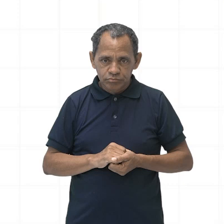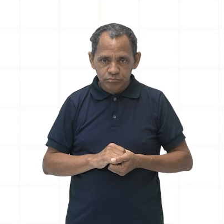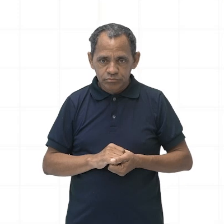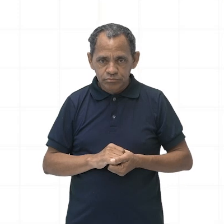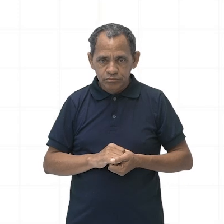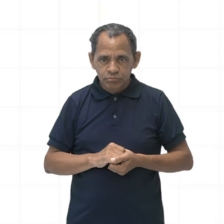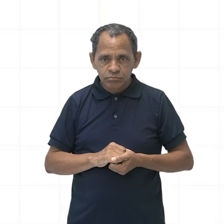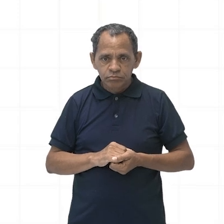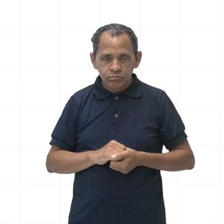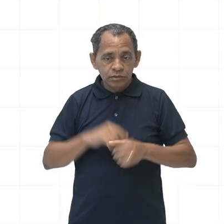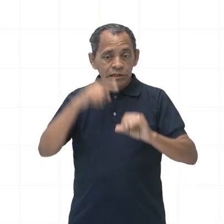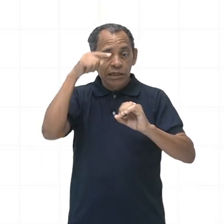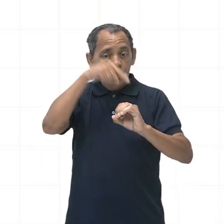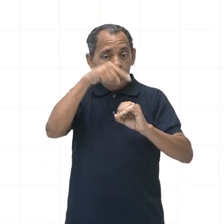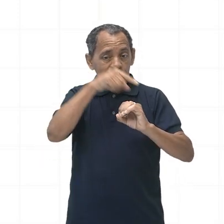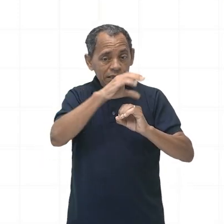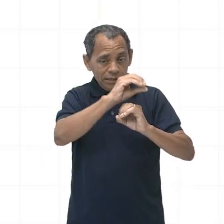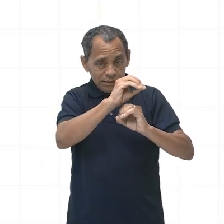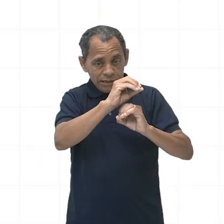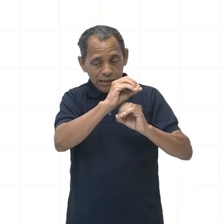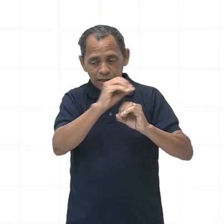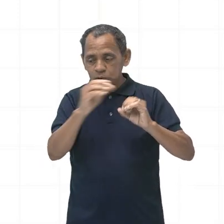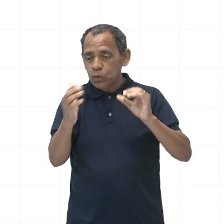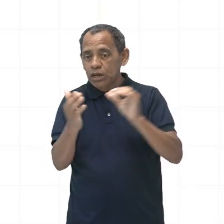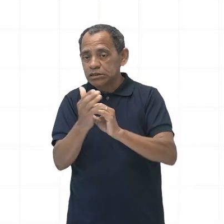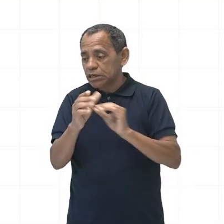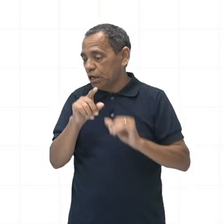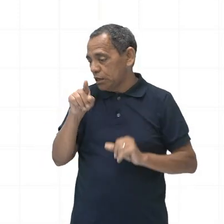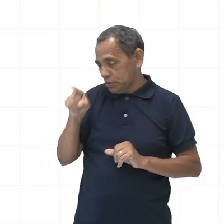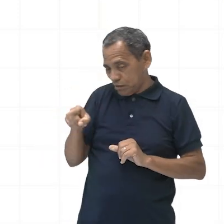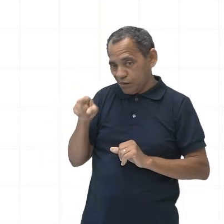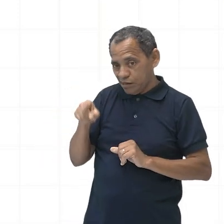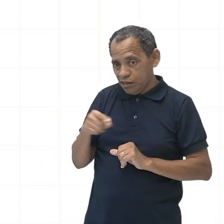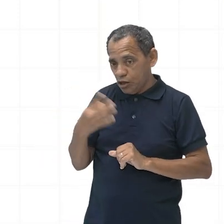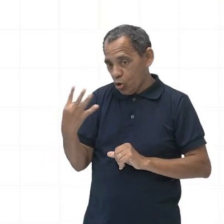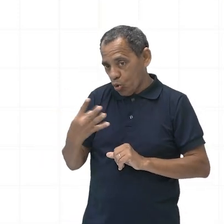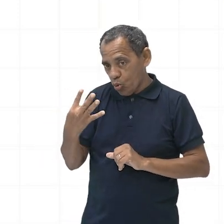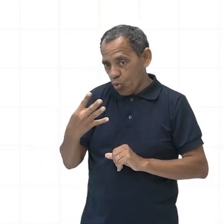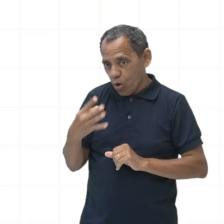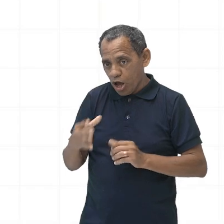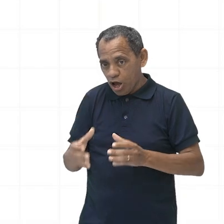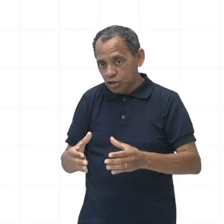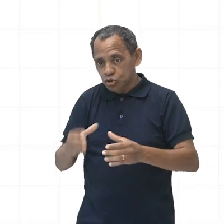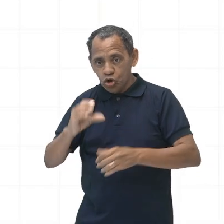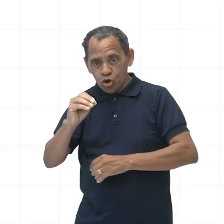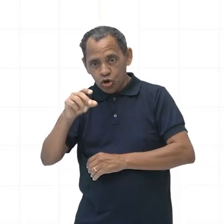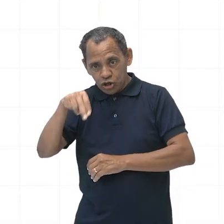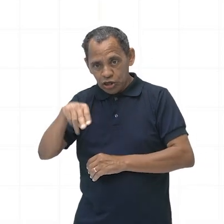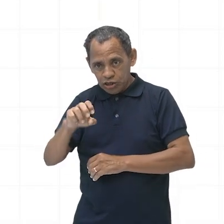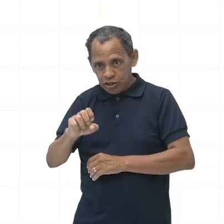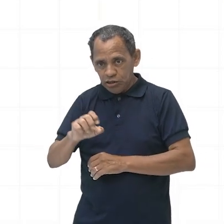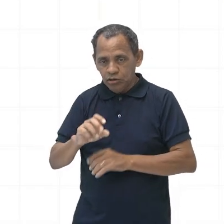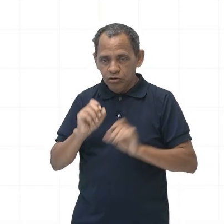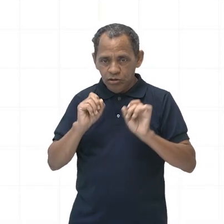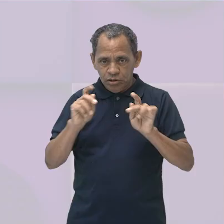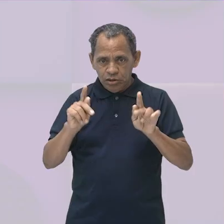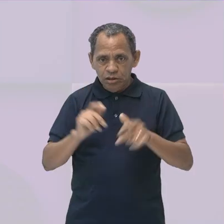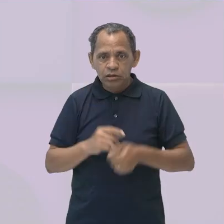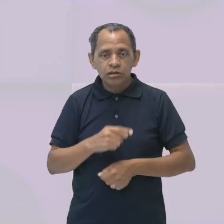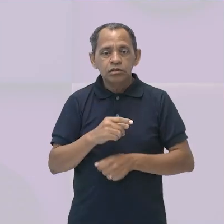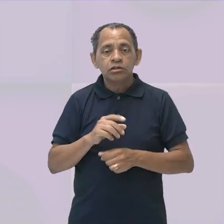né, saindo do marco 0 até o quarto cone. Beleza? Então,